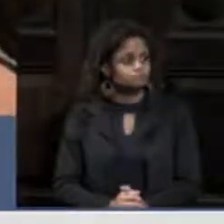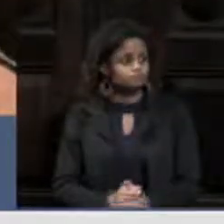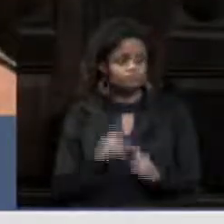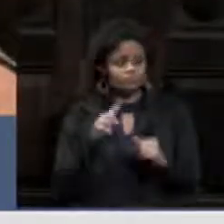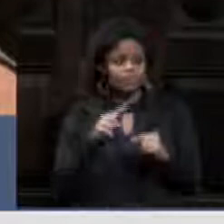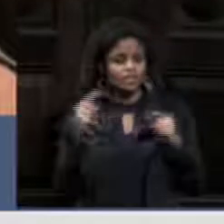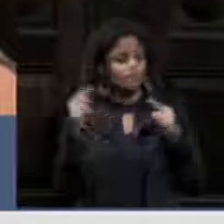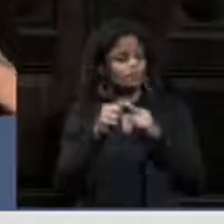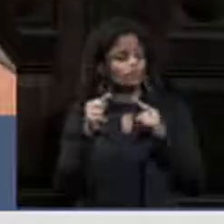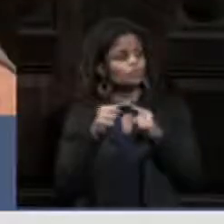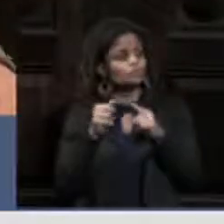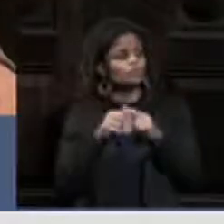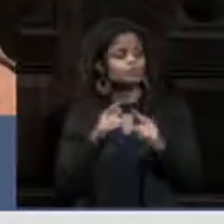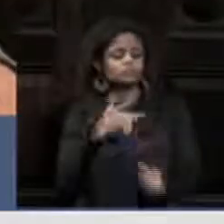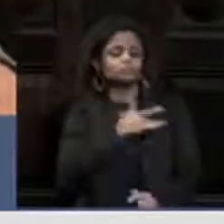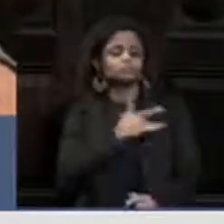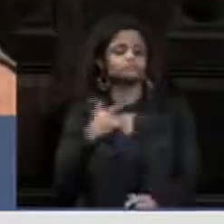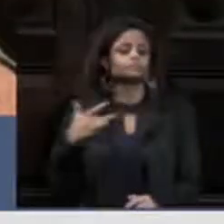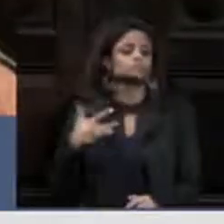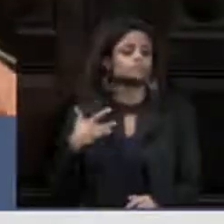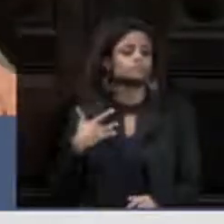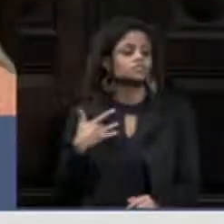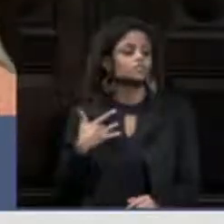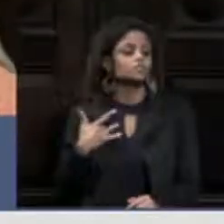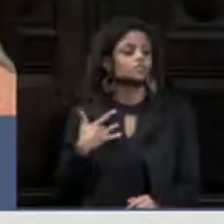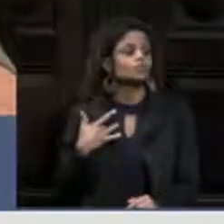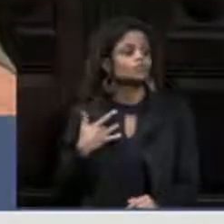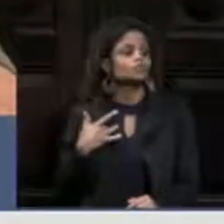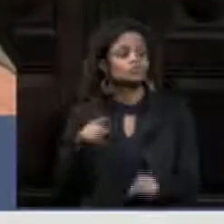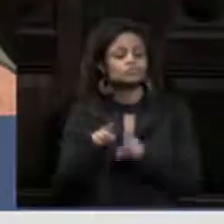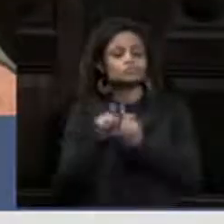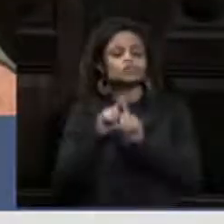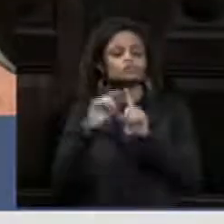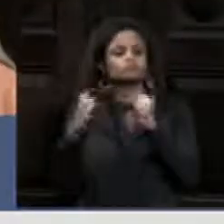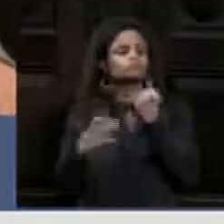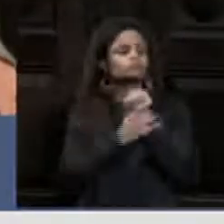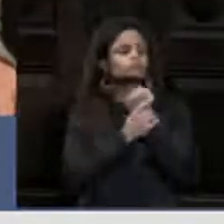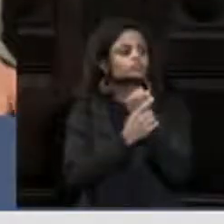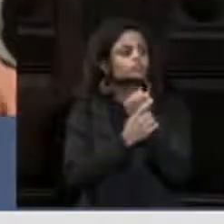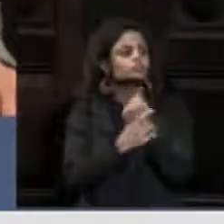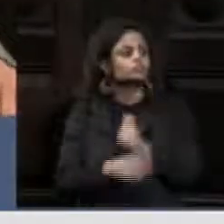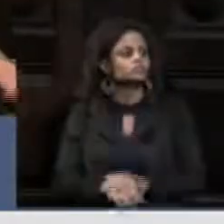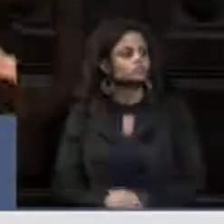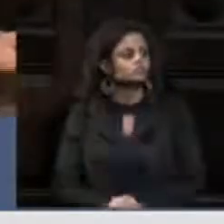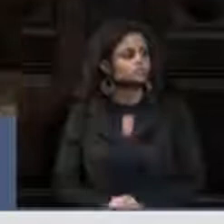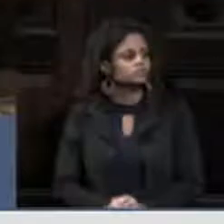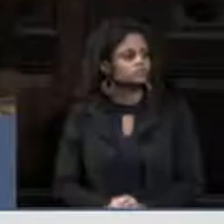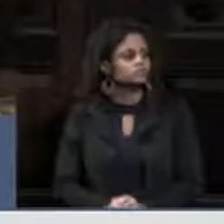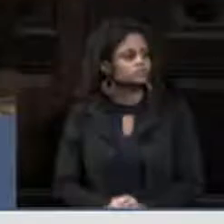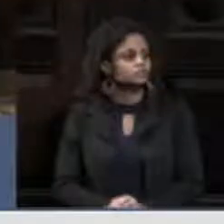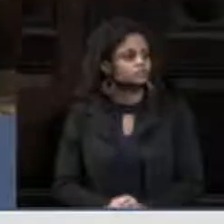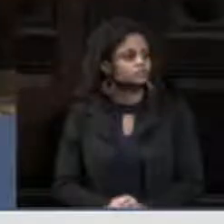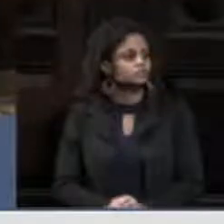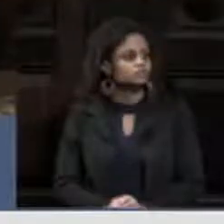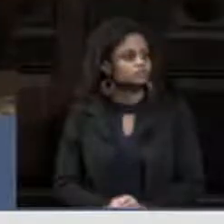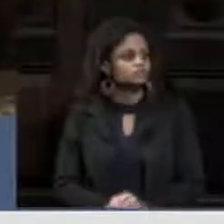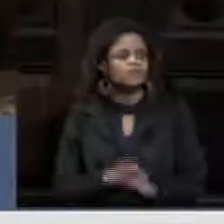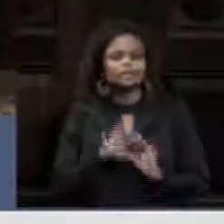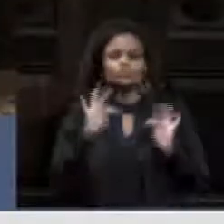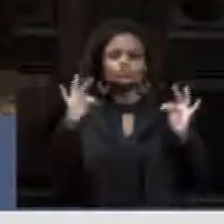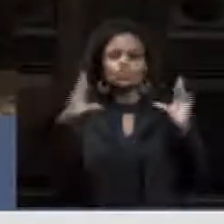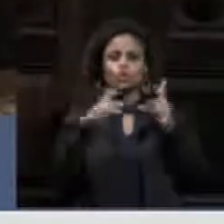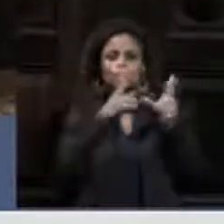a isso estava a saúde e a segurança. Acredito que o senhor também não tenha visto nada